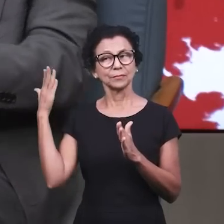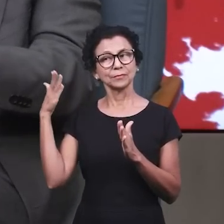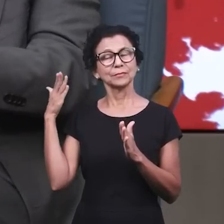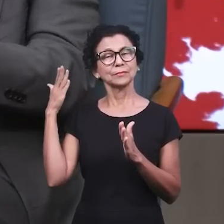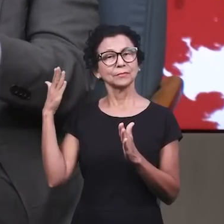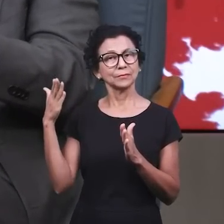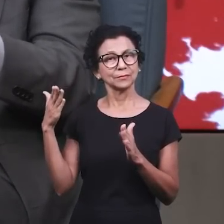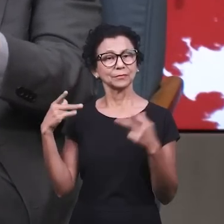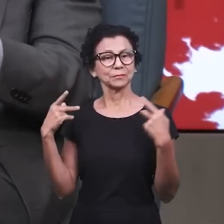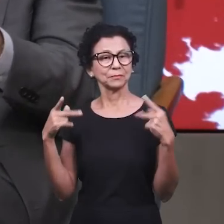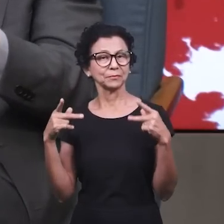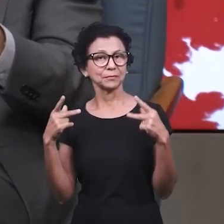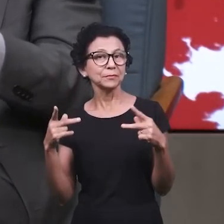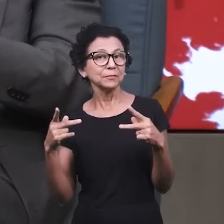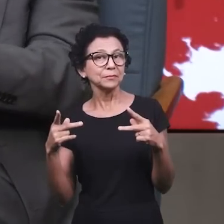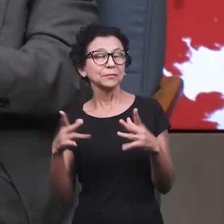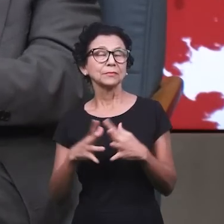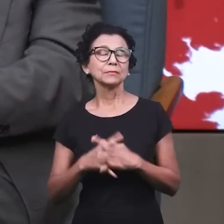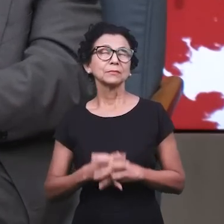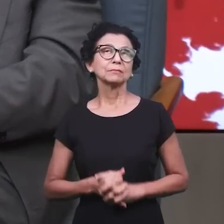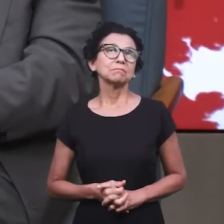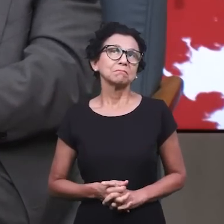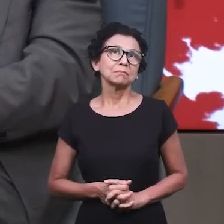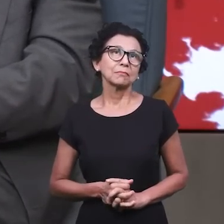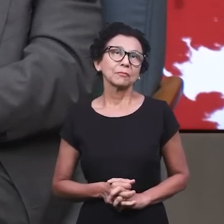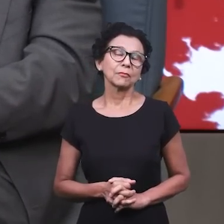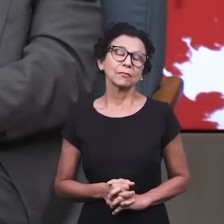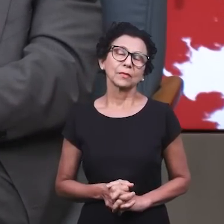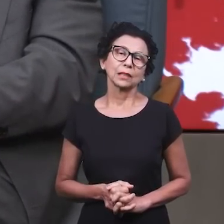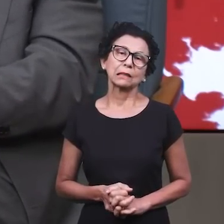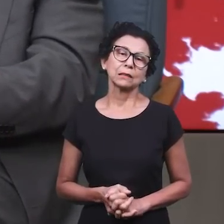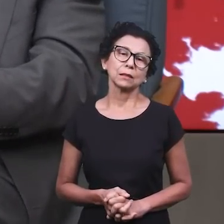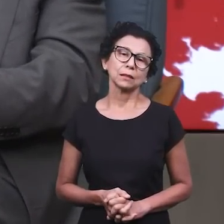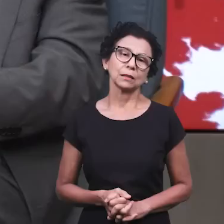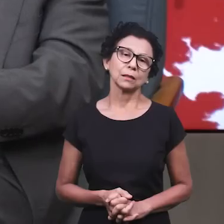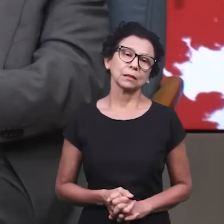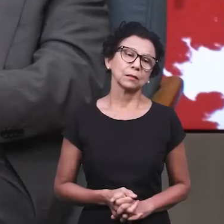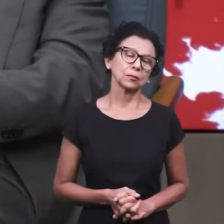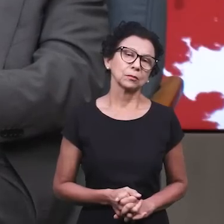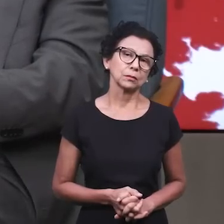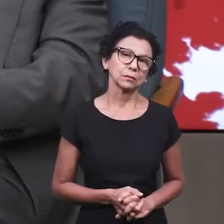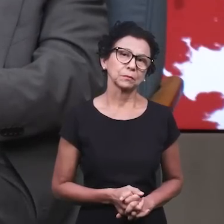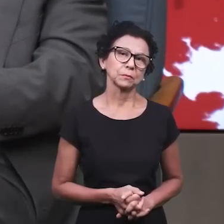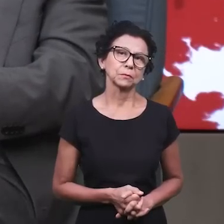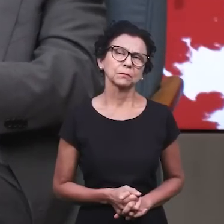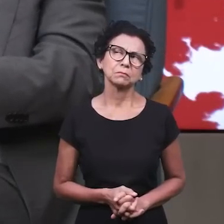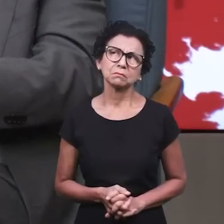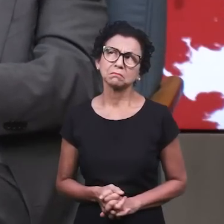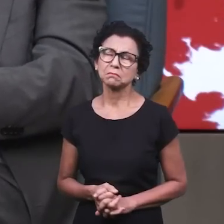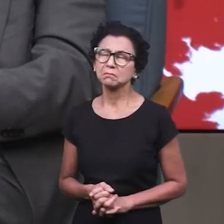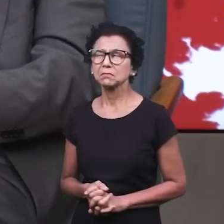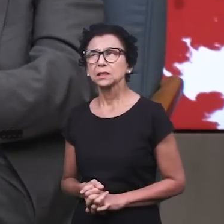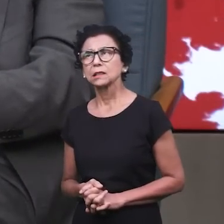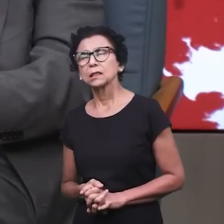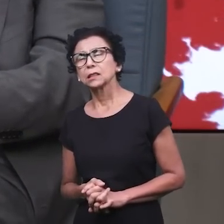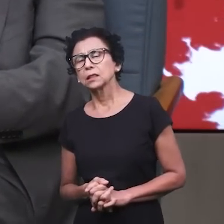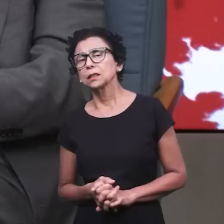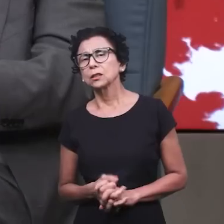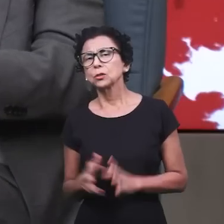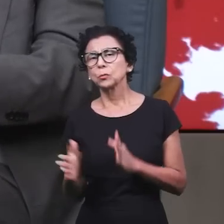Não se imagina no nosso culto uma mensagem que não